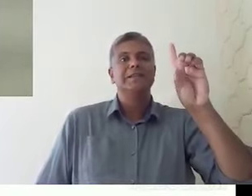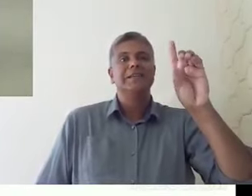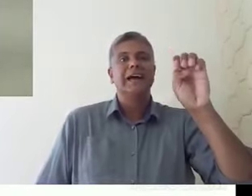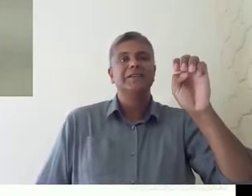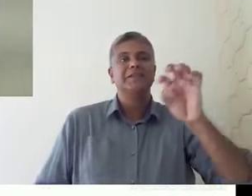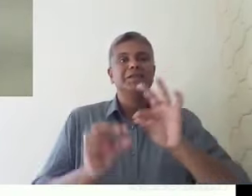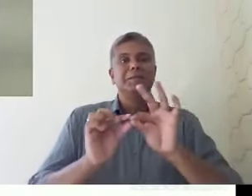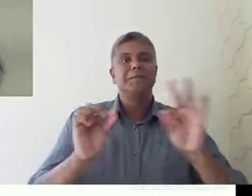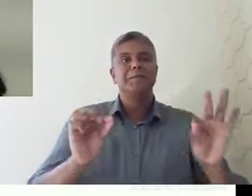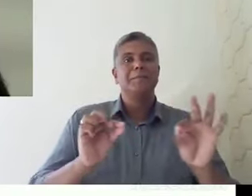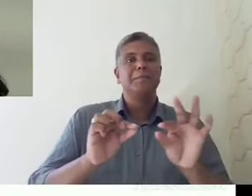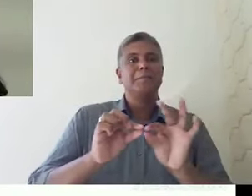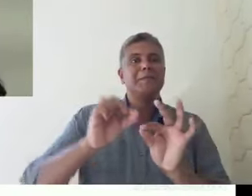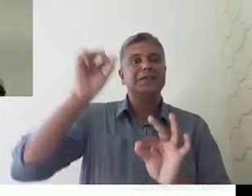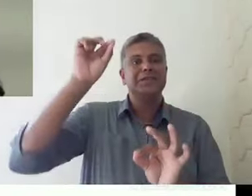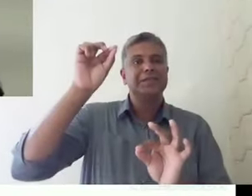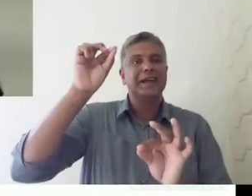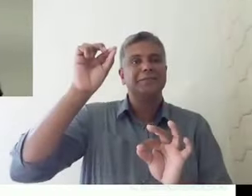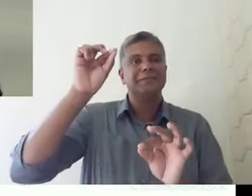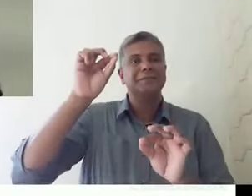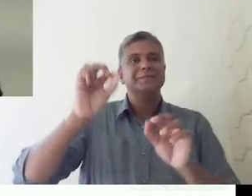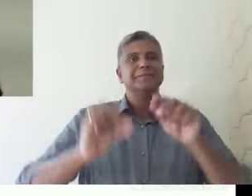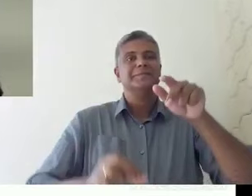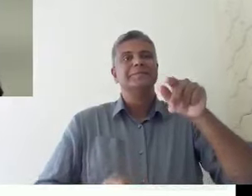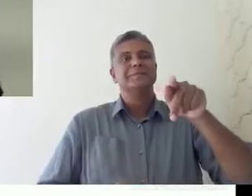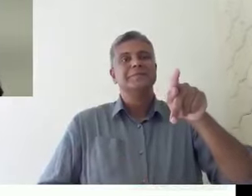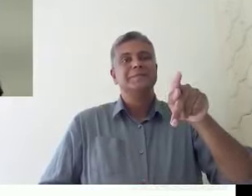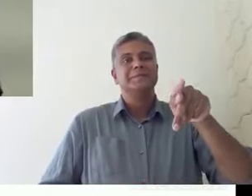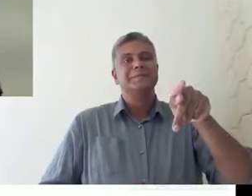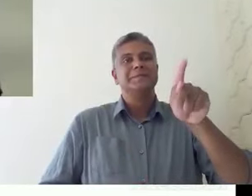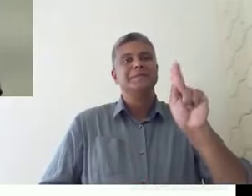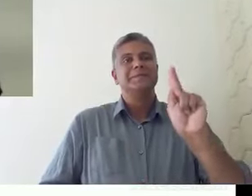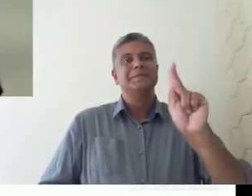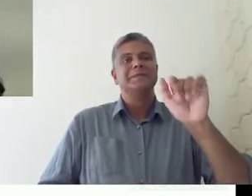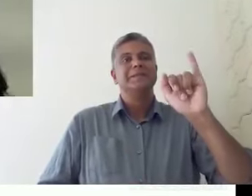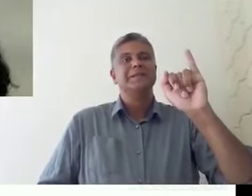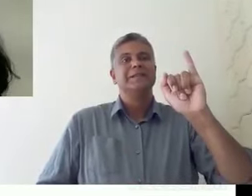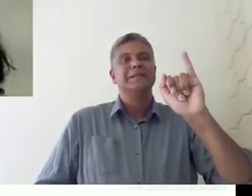balança? Muito bem, quilograma.